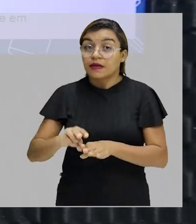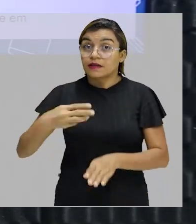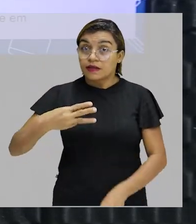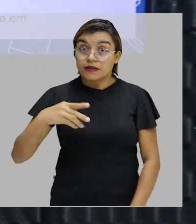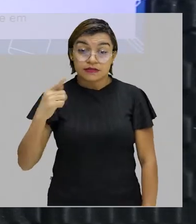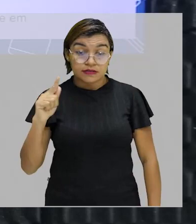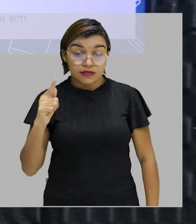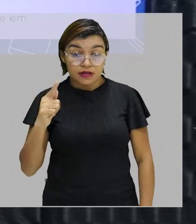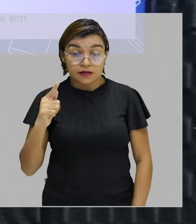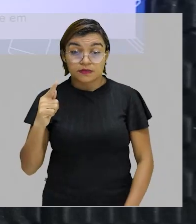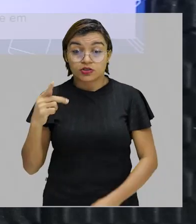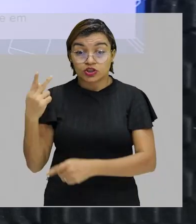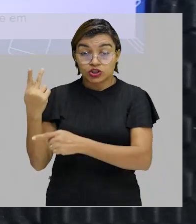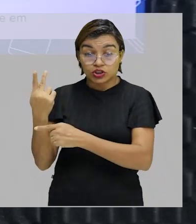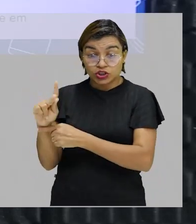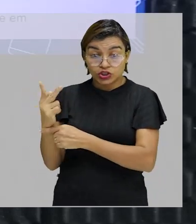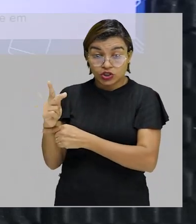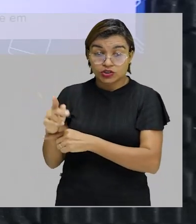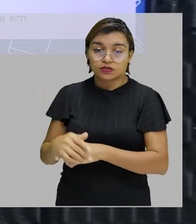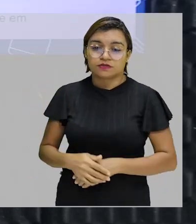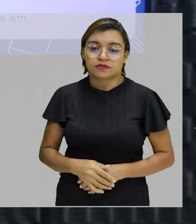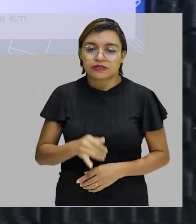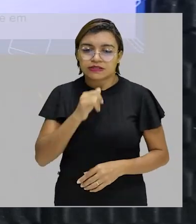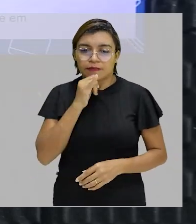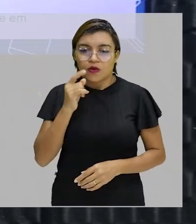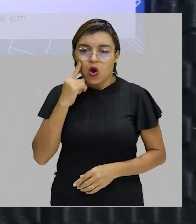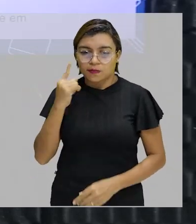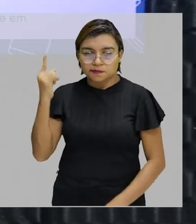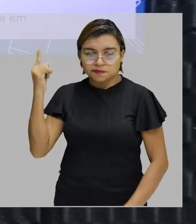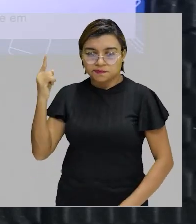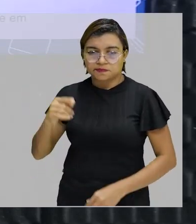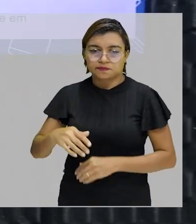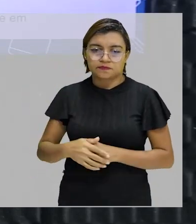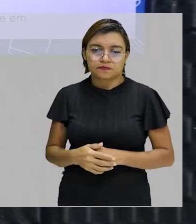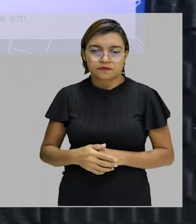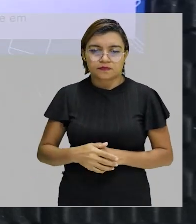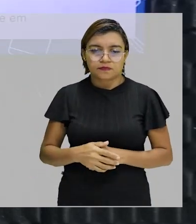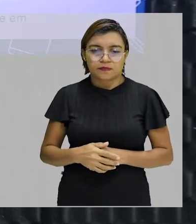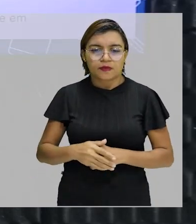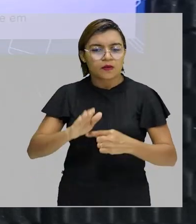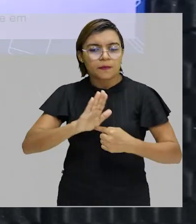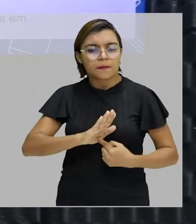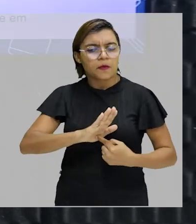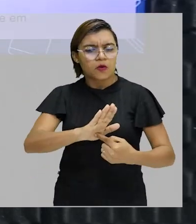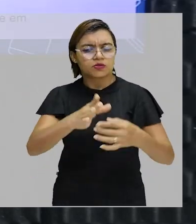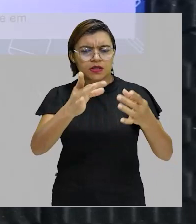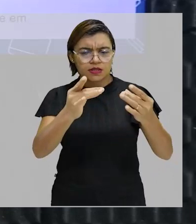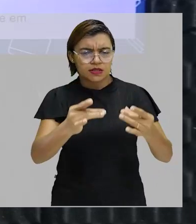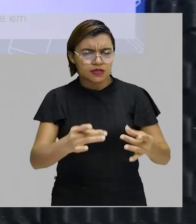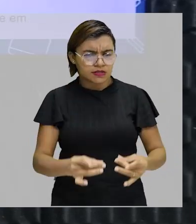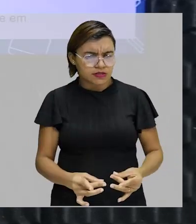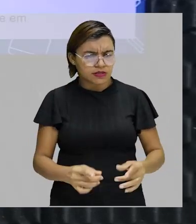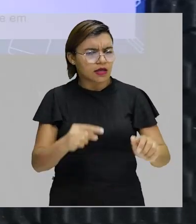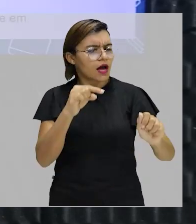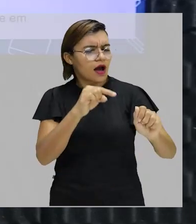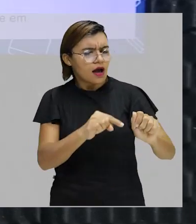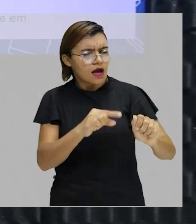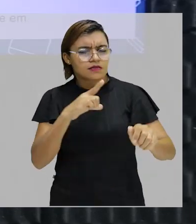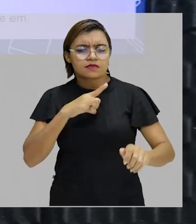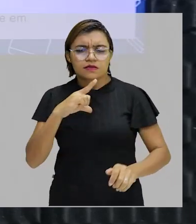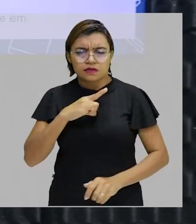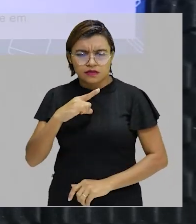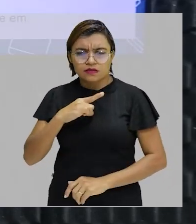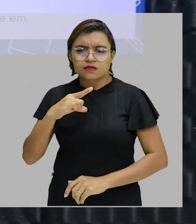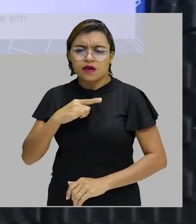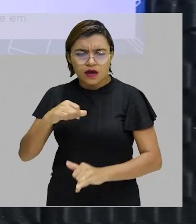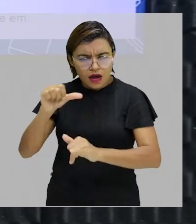a partir desses valores de reagentes. Nas condições descritas no item A, existe reagente